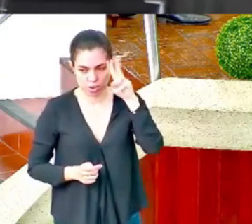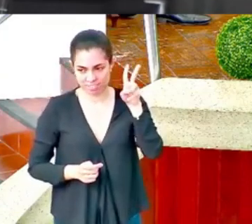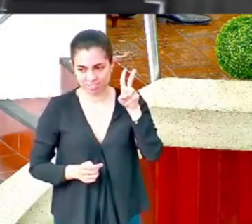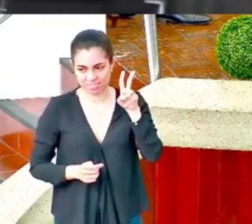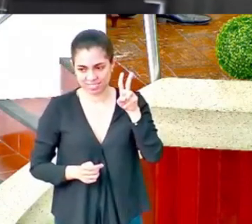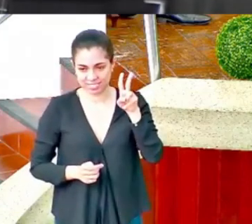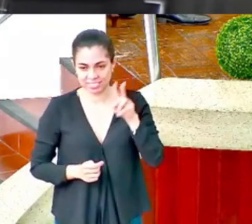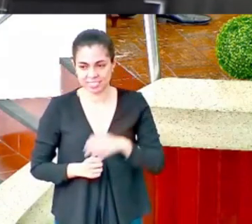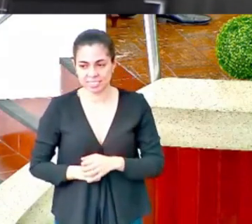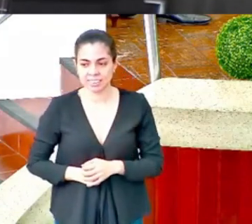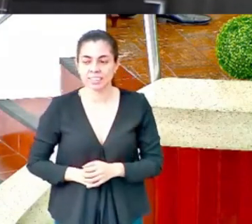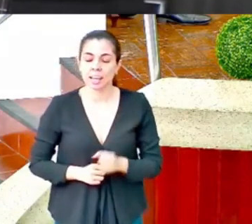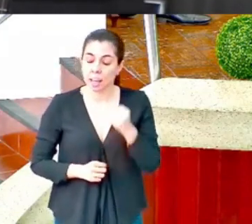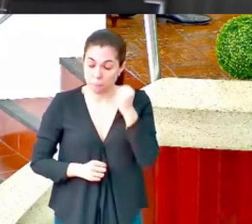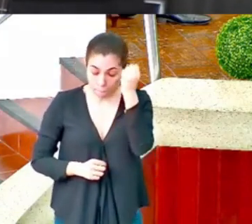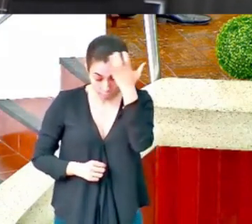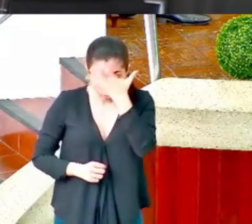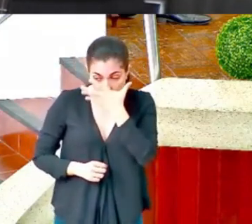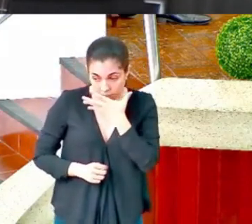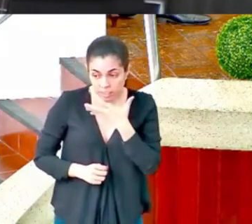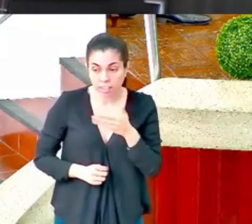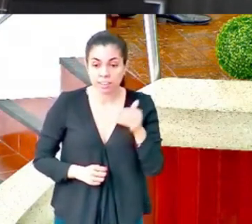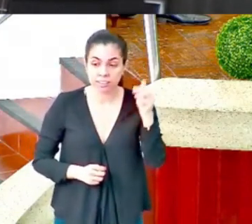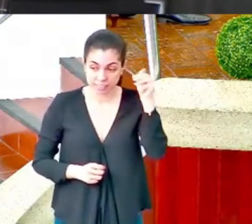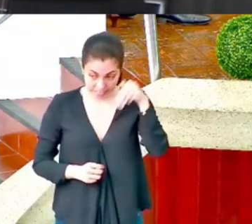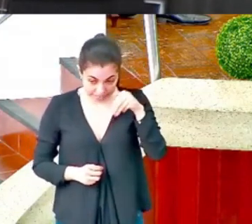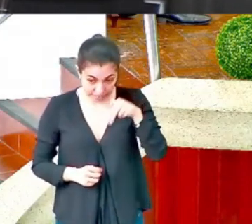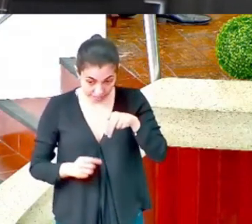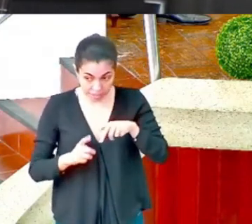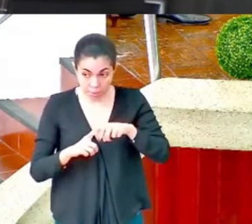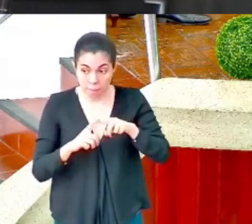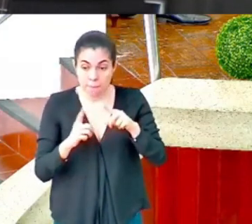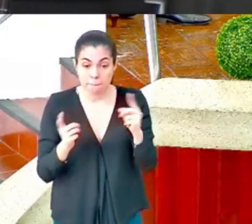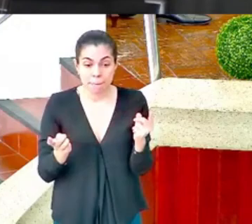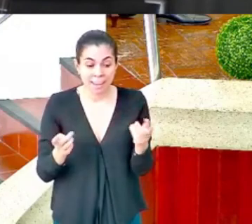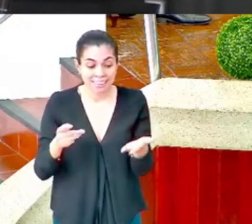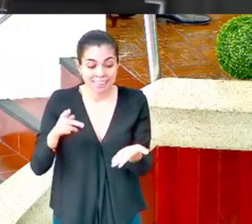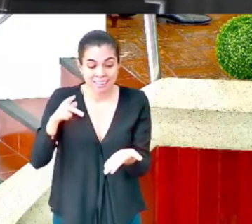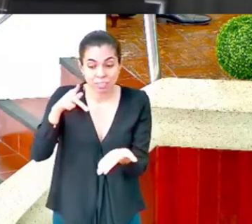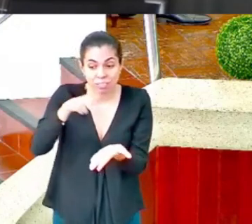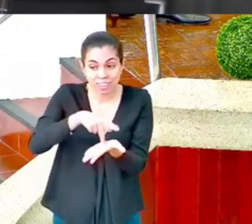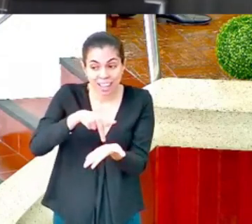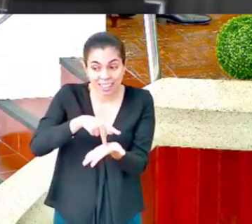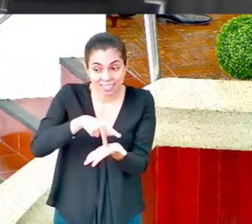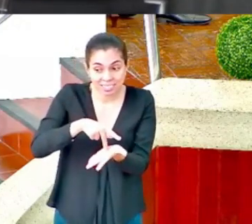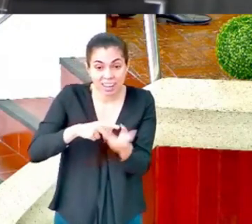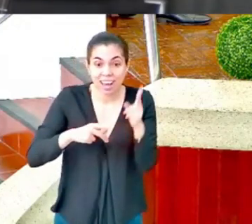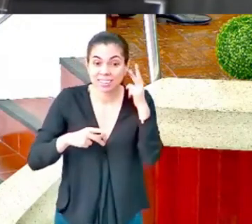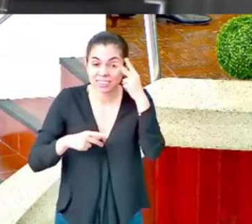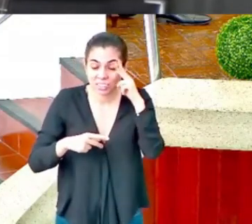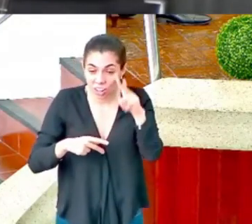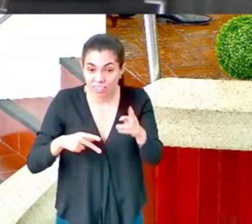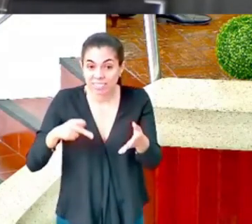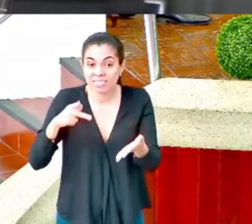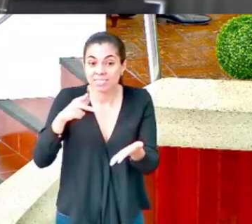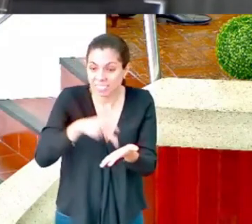texto não é uma história, esse texto é a verdade sobre um pecador como Josias e um pecador como eu e você.